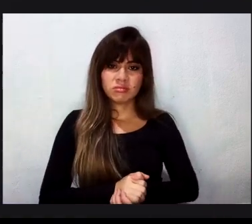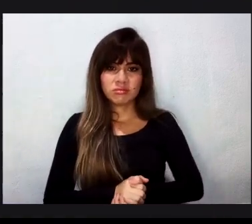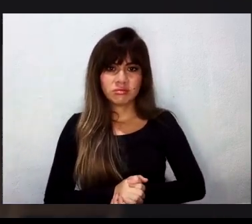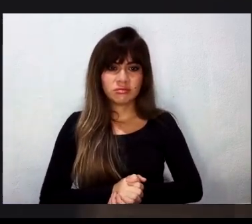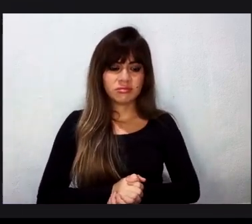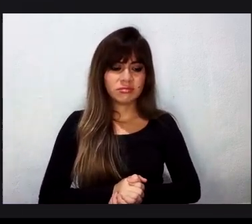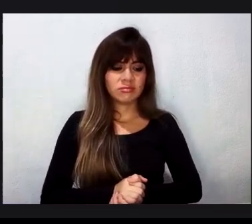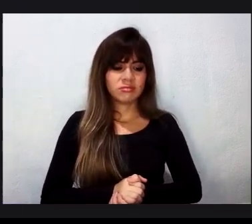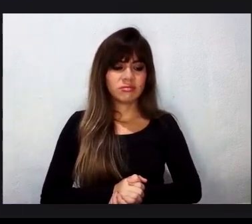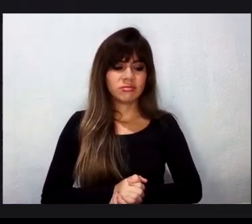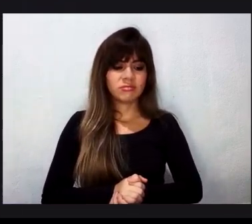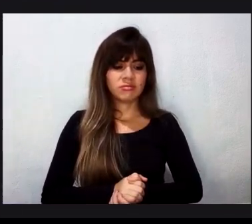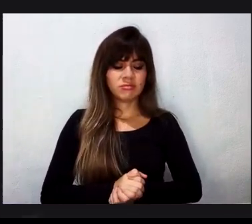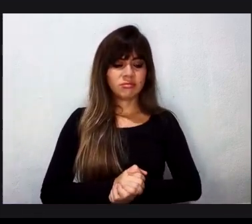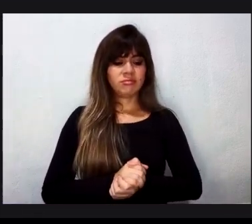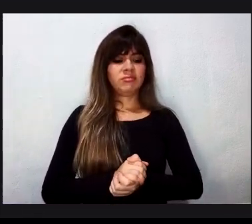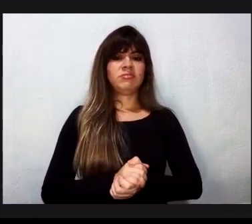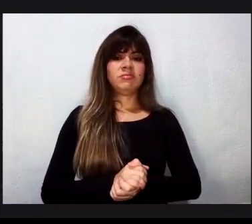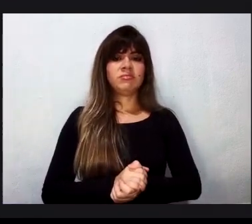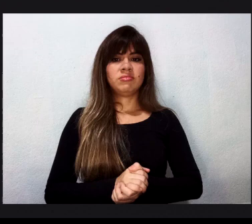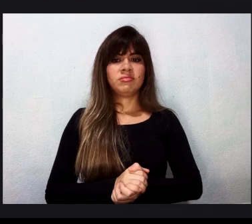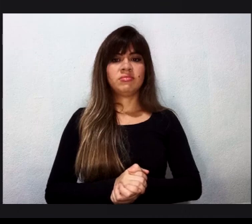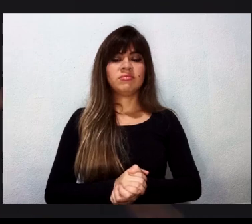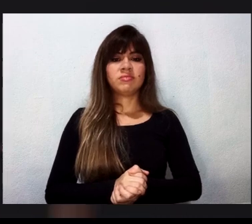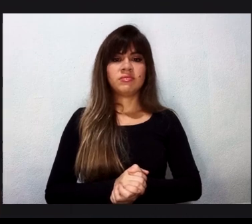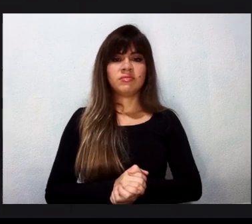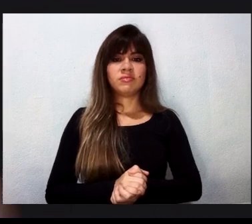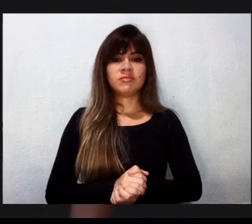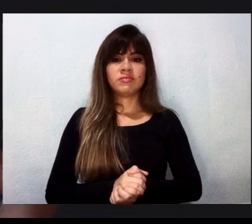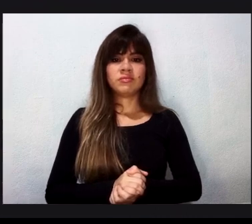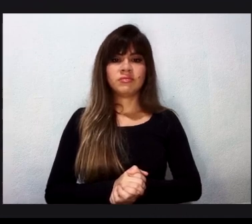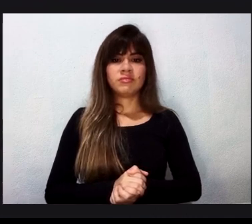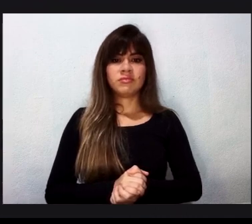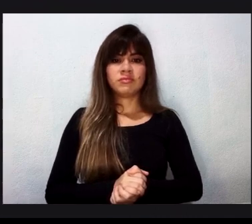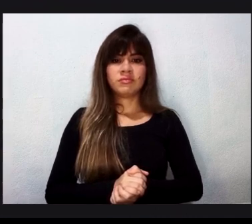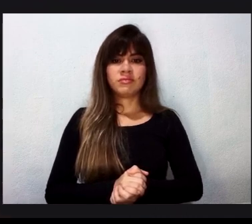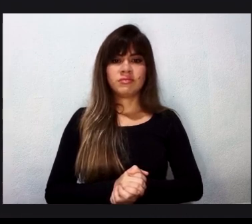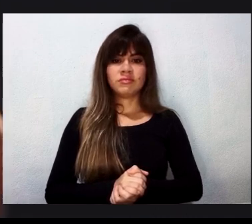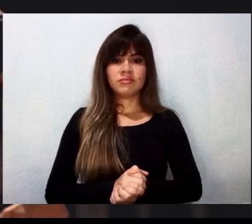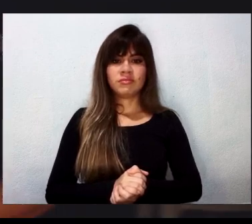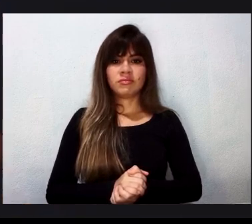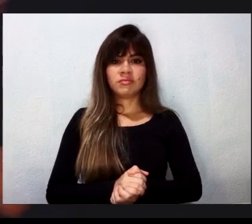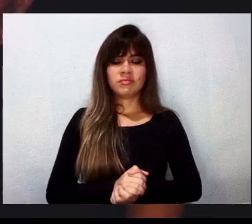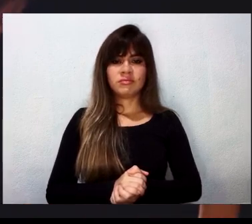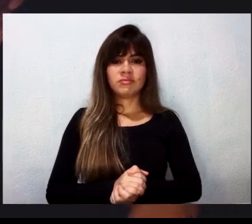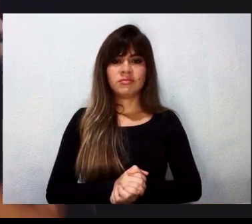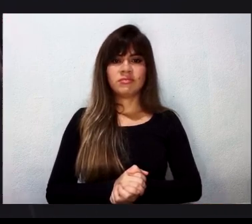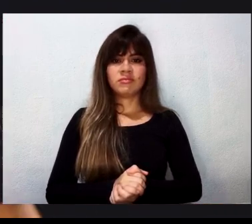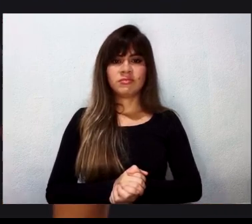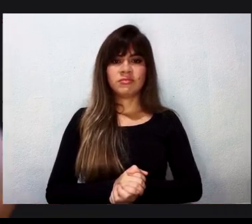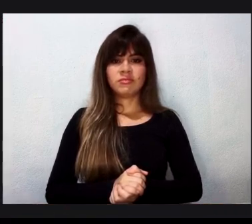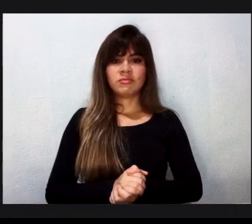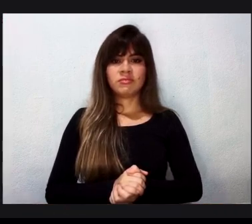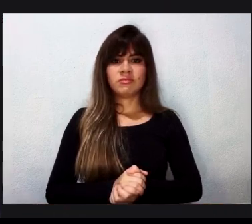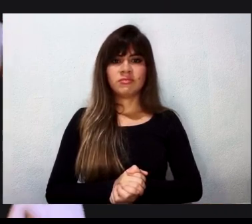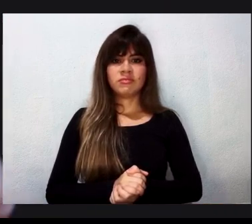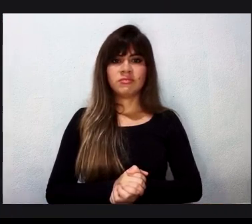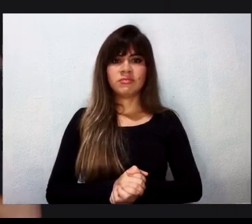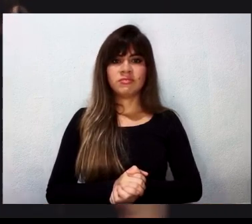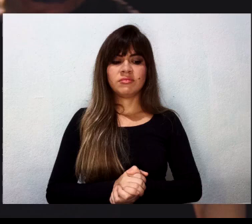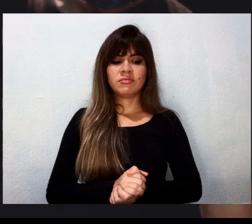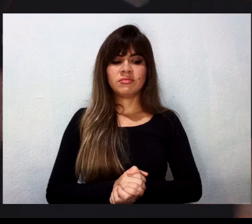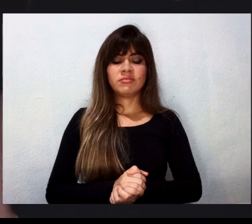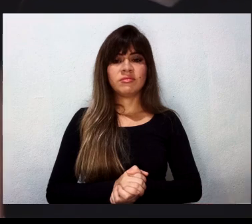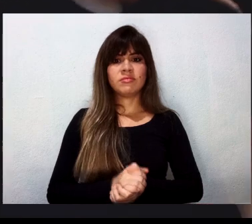Baldinho. No palco, Jota corre em círculo. Ele usa camiseta preta, focos de luz branco e ilumina.